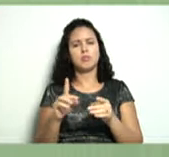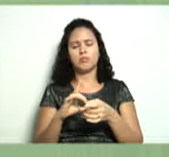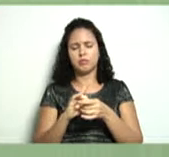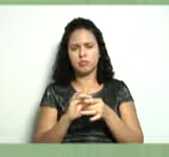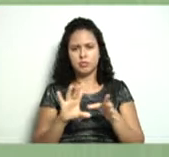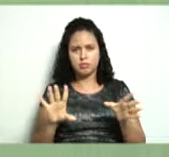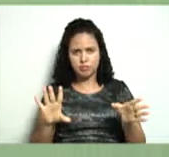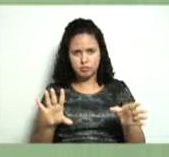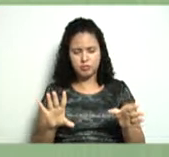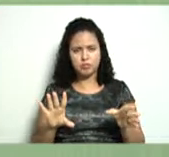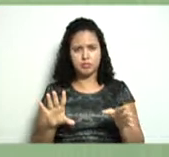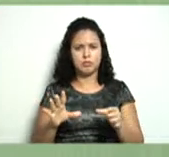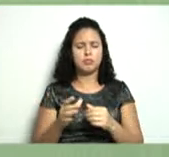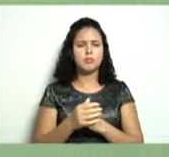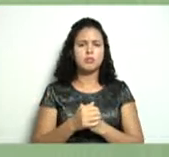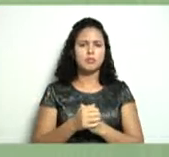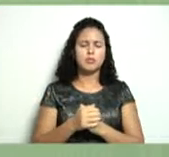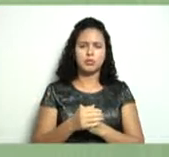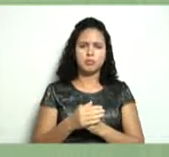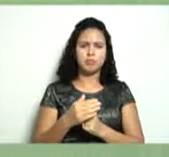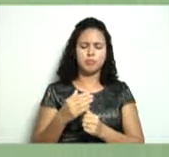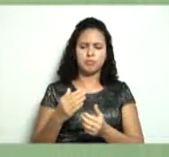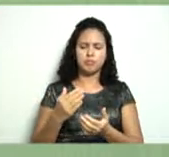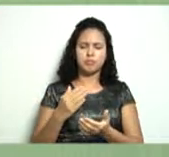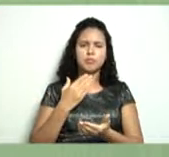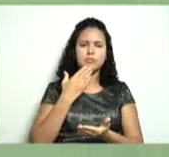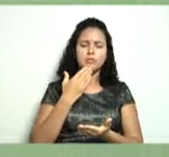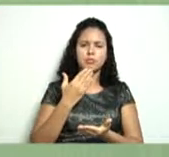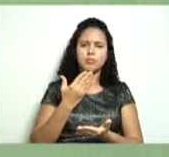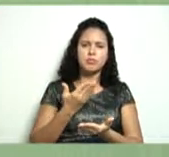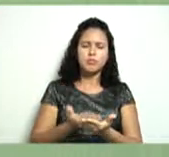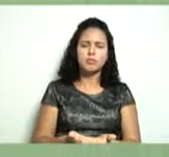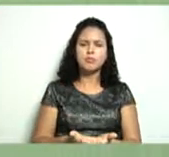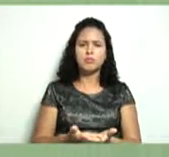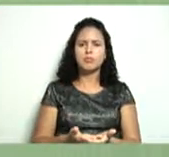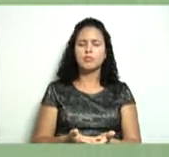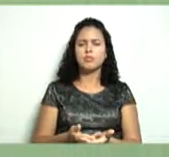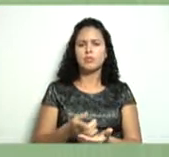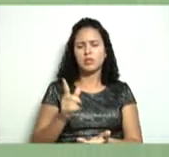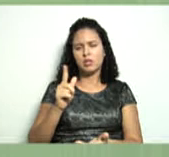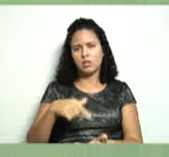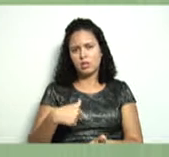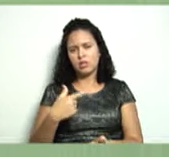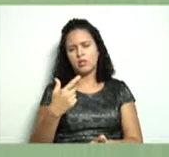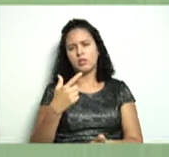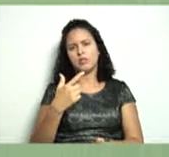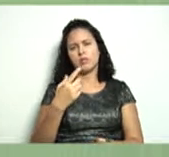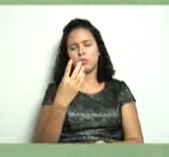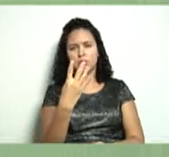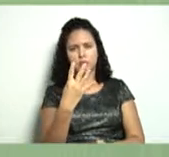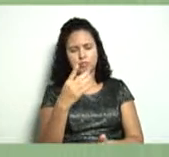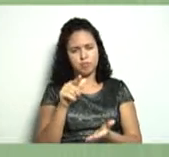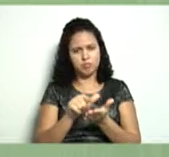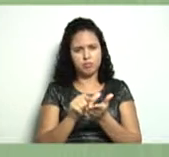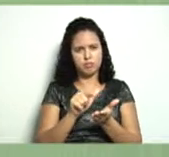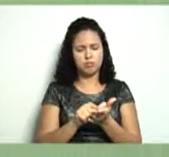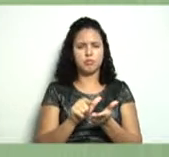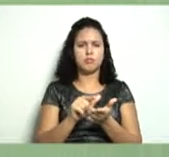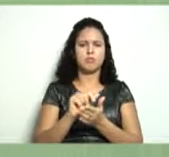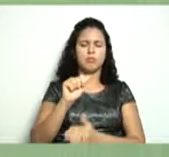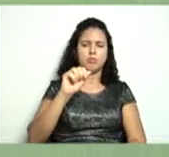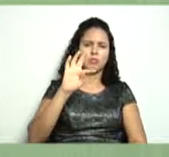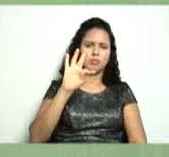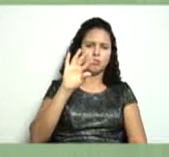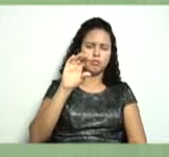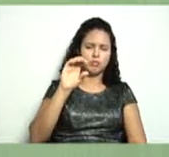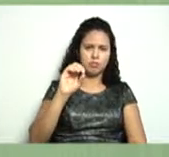autorização. E esse requerimento ele vai acompanhado de 4 vias do ato constitutivo do Estatuto